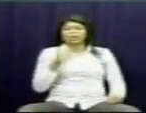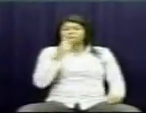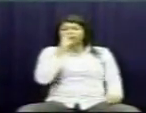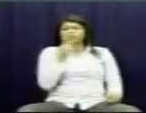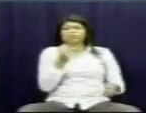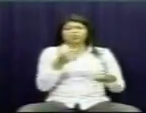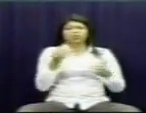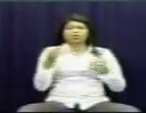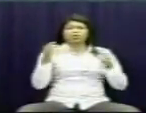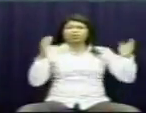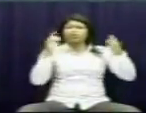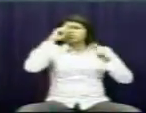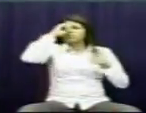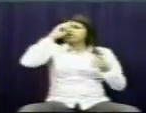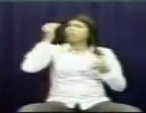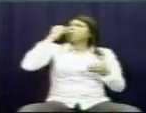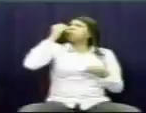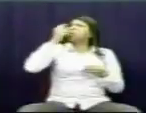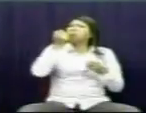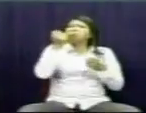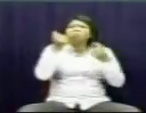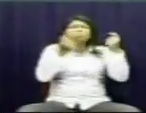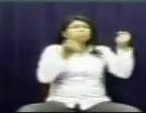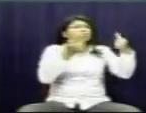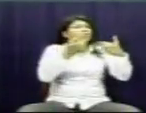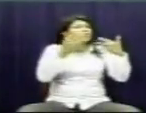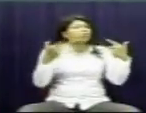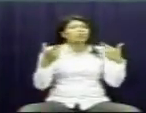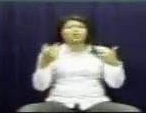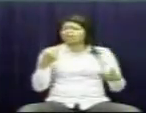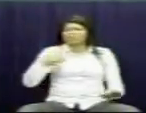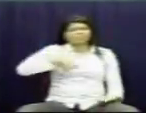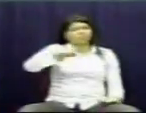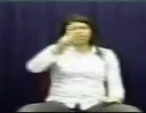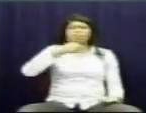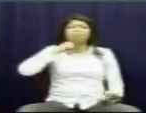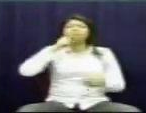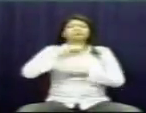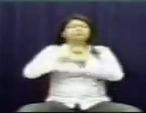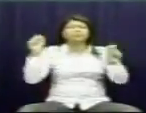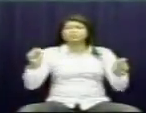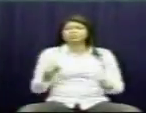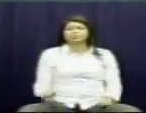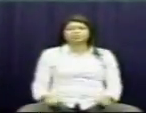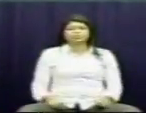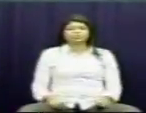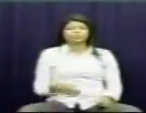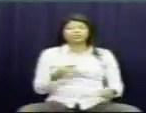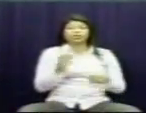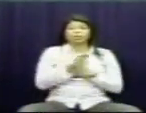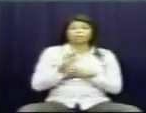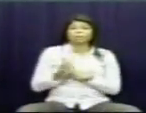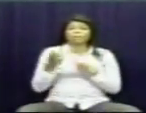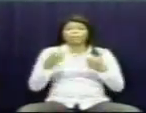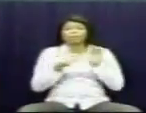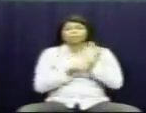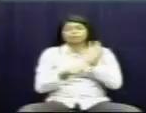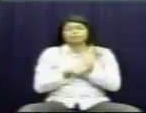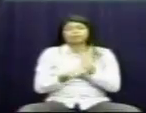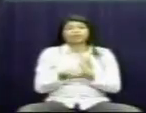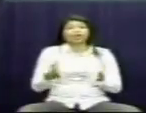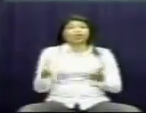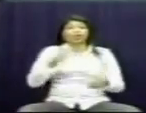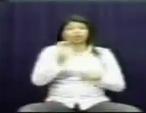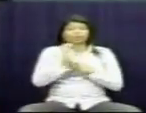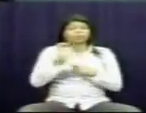discutido já decisões do Supremo Tribunal Federal de que os estados podem organizar as suas carreiras. Então o estado do